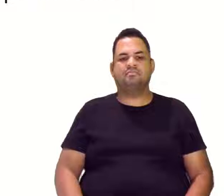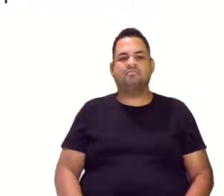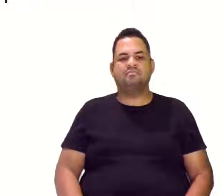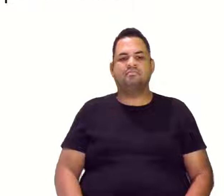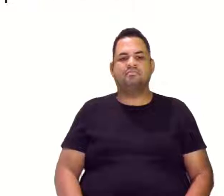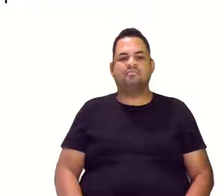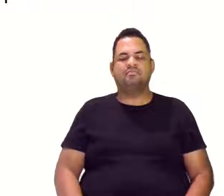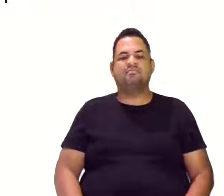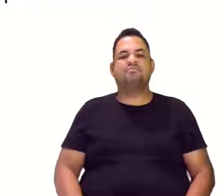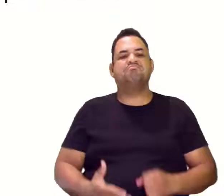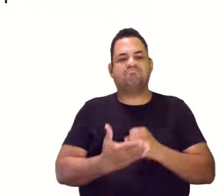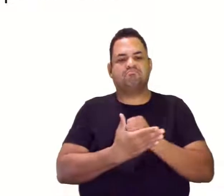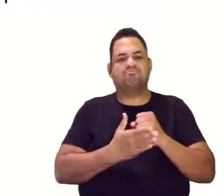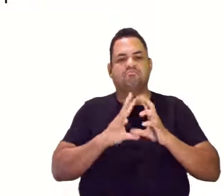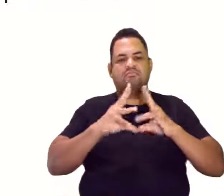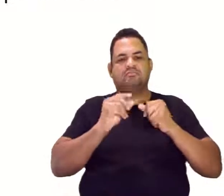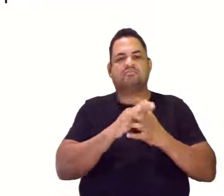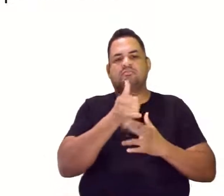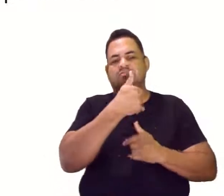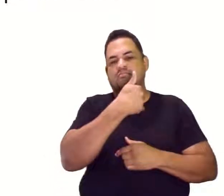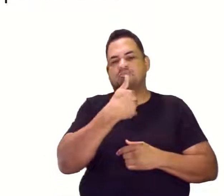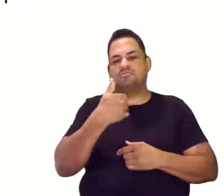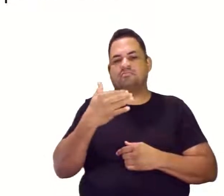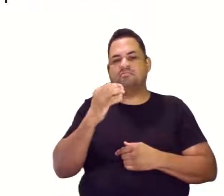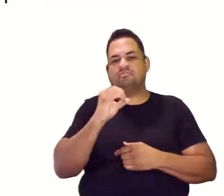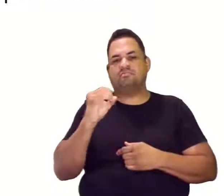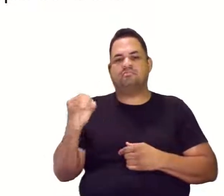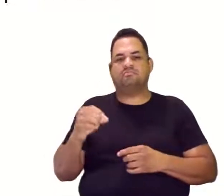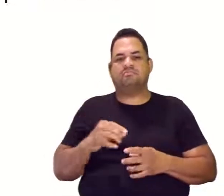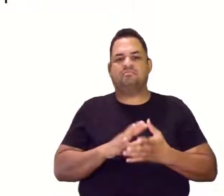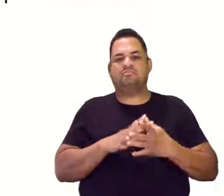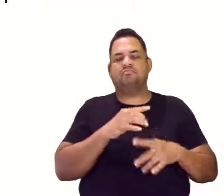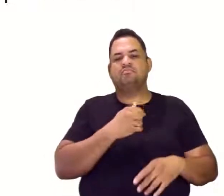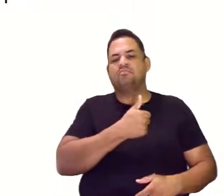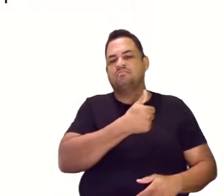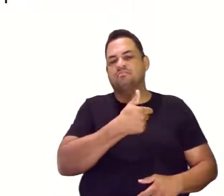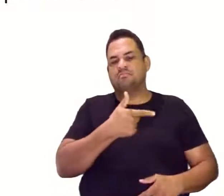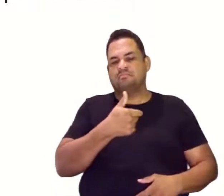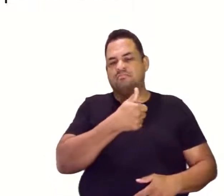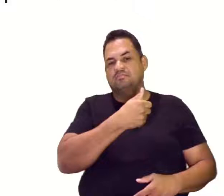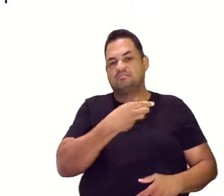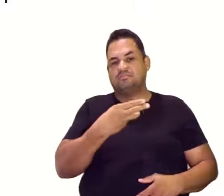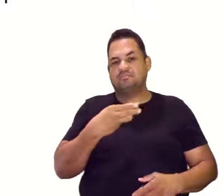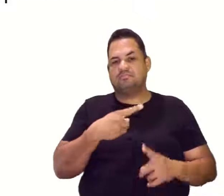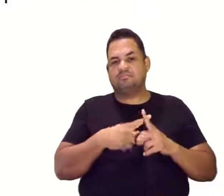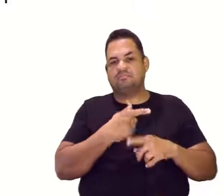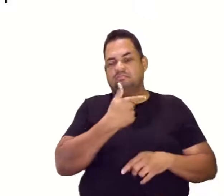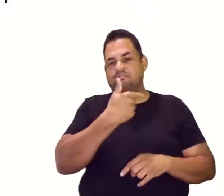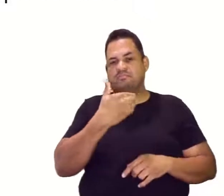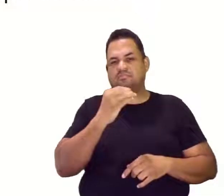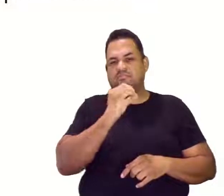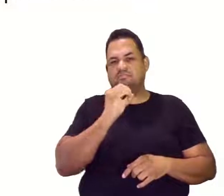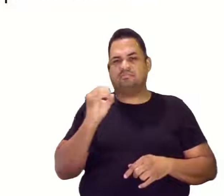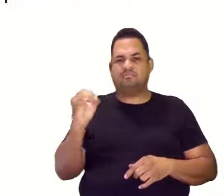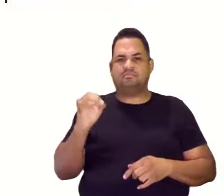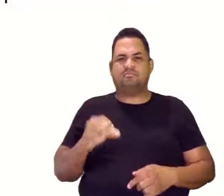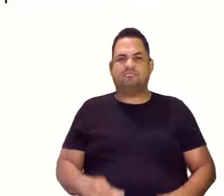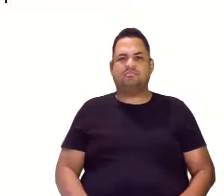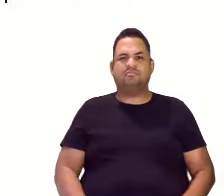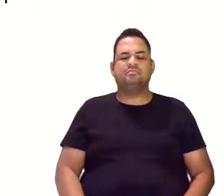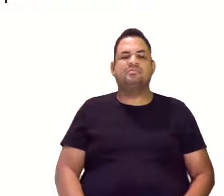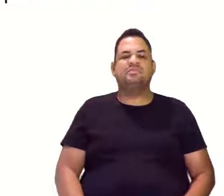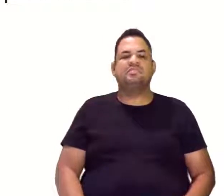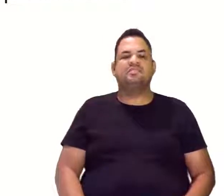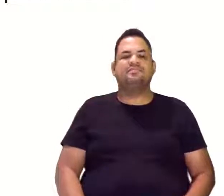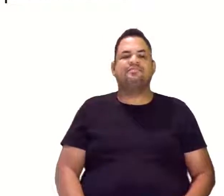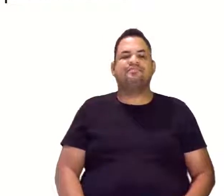perfumes, né? Com base num total de 100, 100. vezes os 200 200 reais, reais, porque cada um vale 200, né? Isso. O